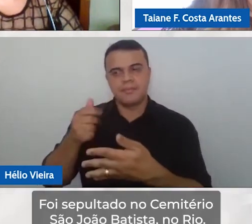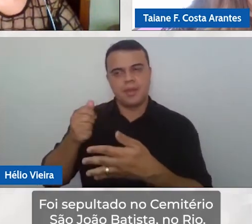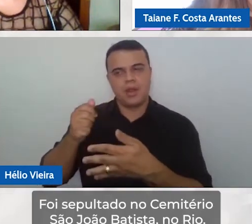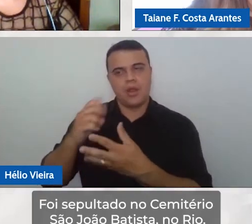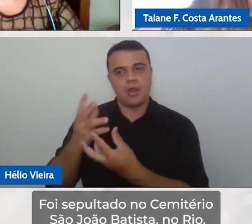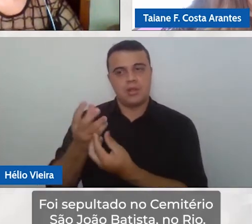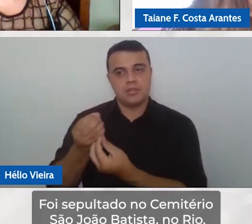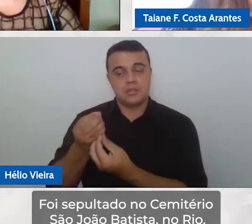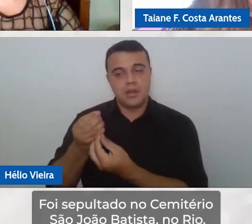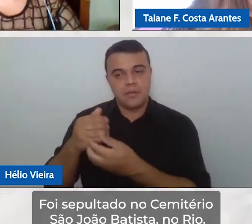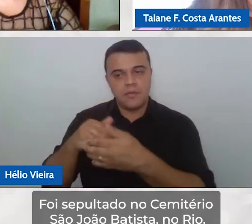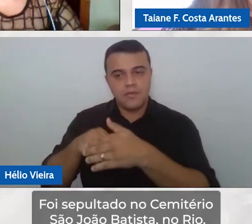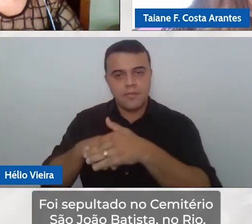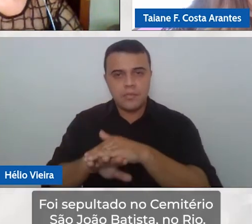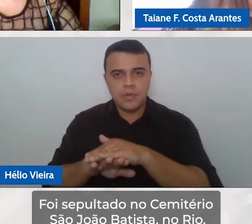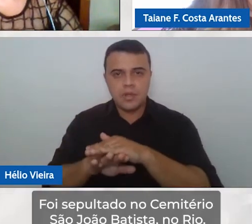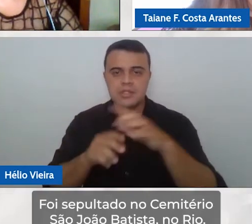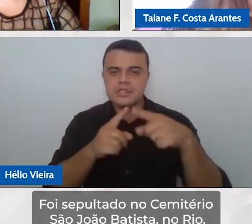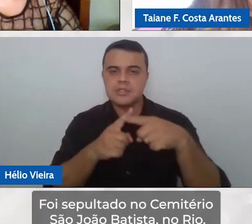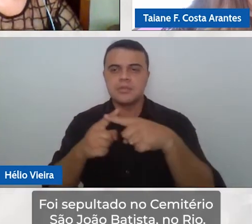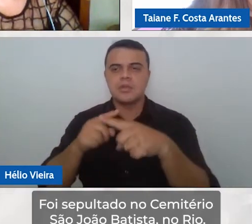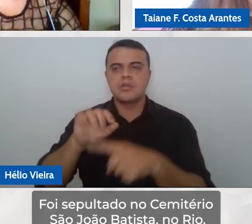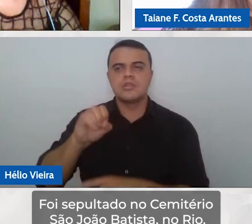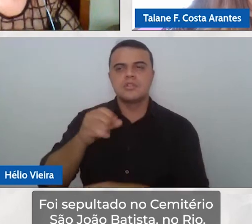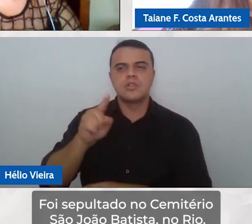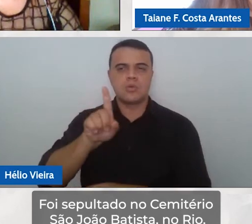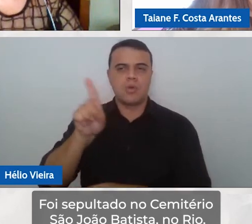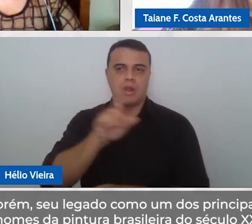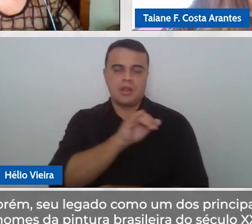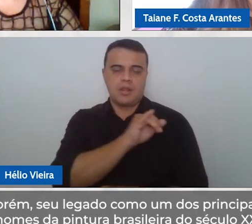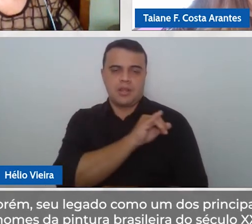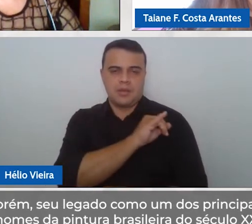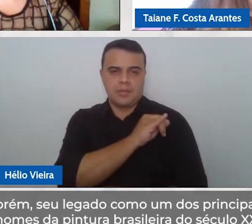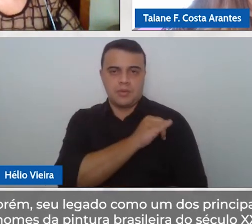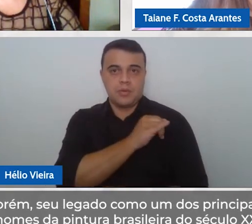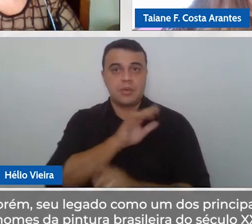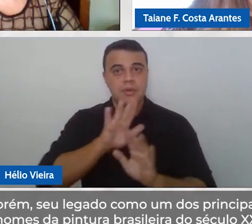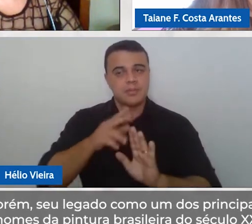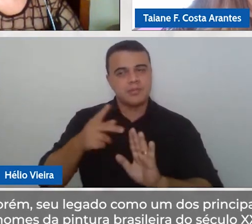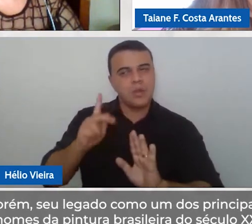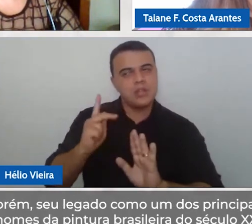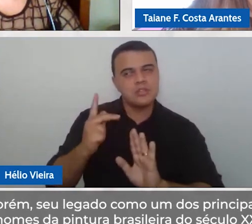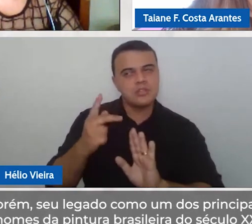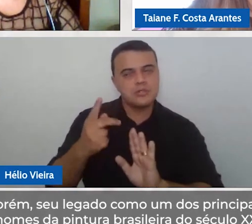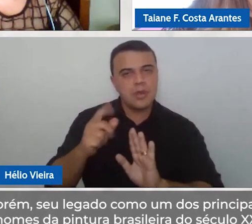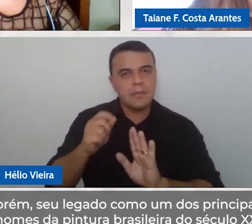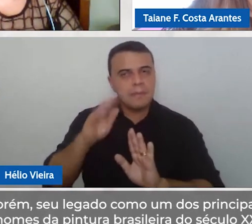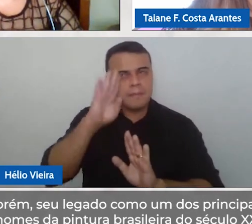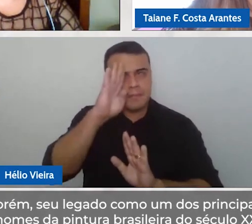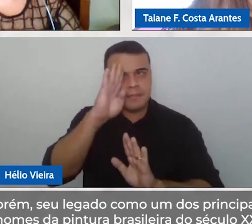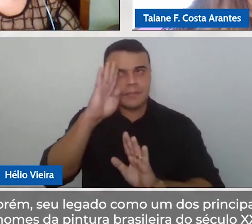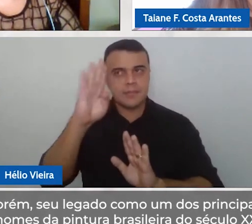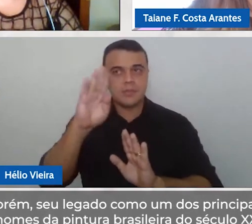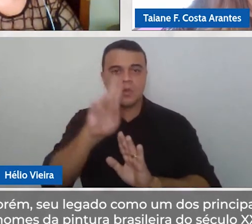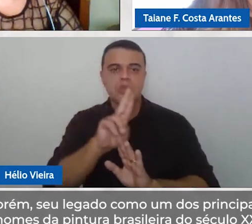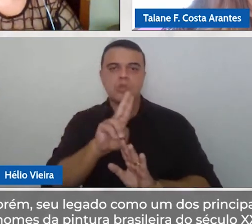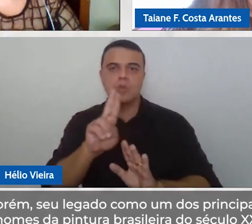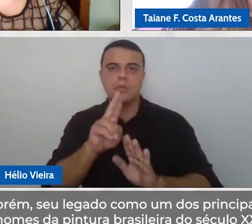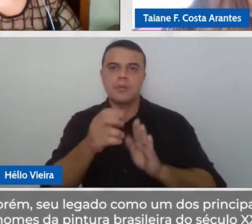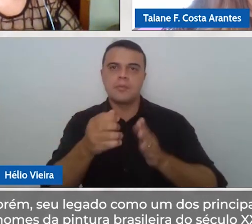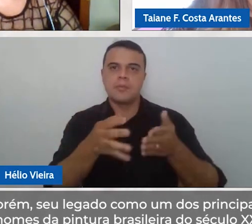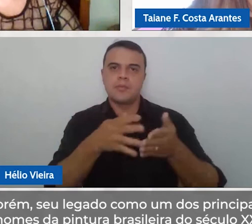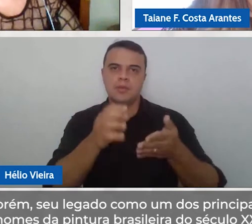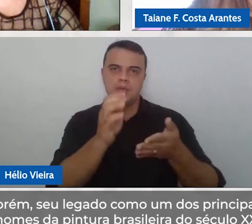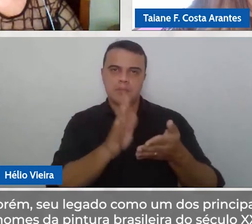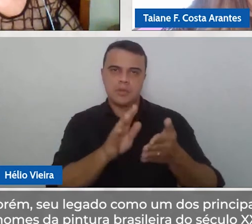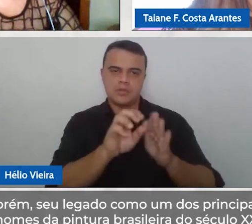Foi sepultado no cemitério São João Batista, no Rio. Porém, seu legado, como um dos principais nomes da pintura